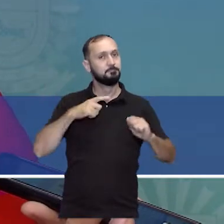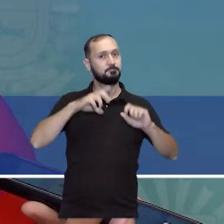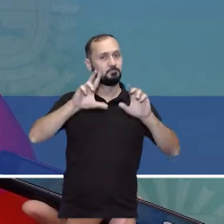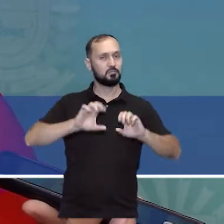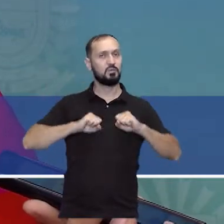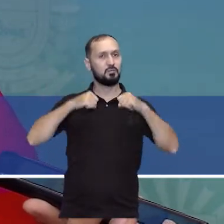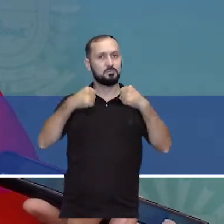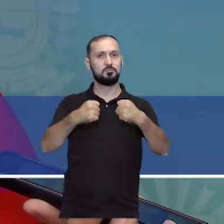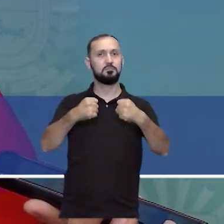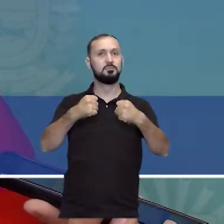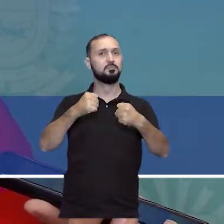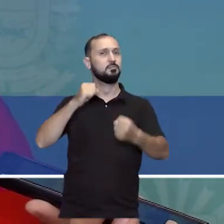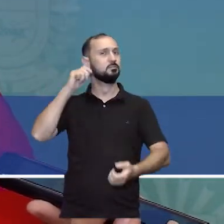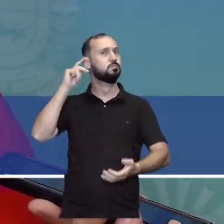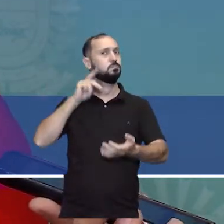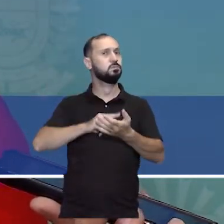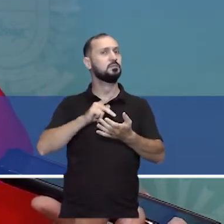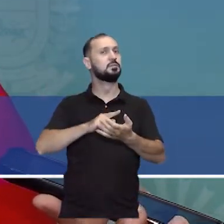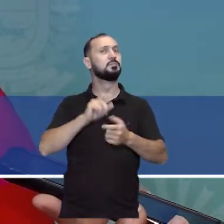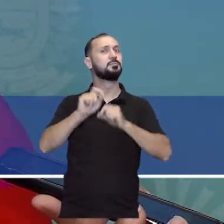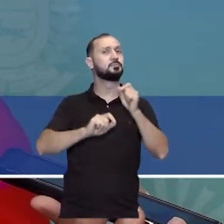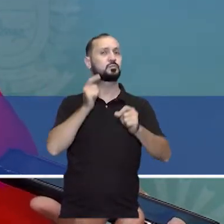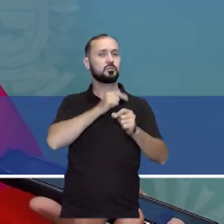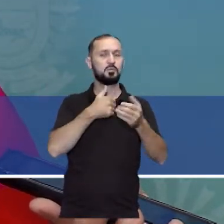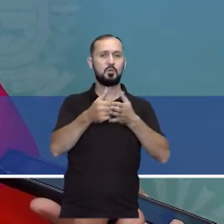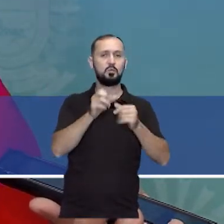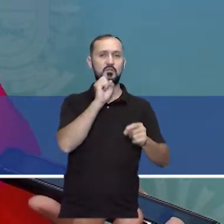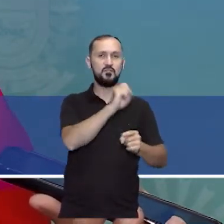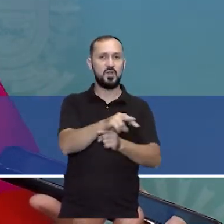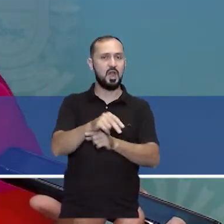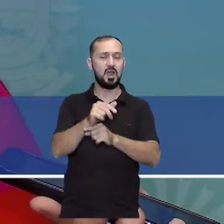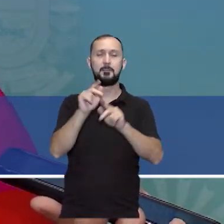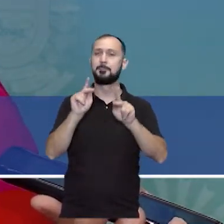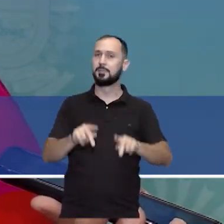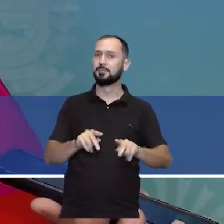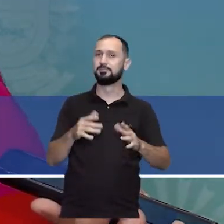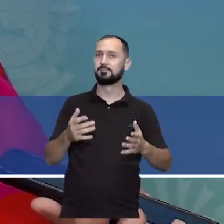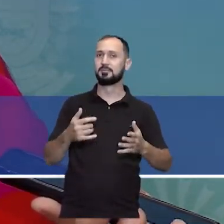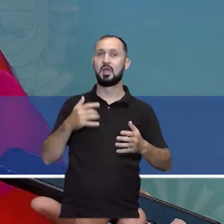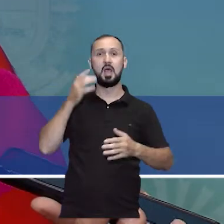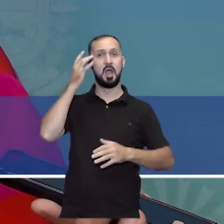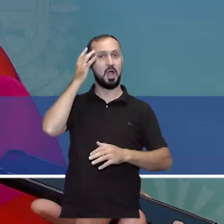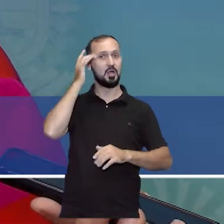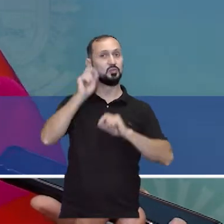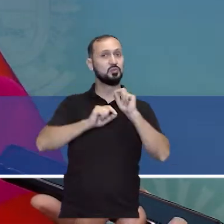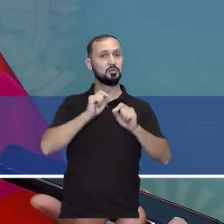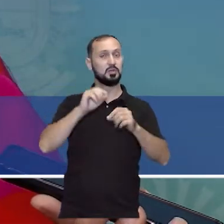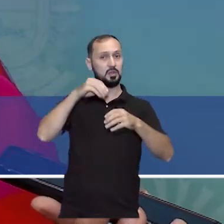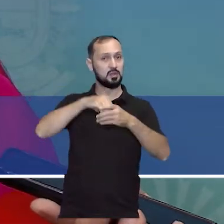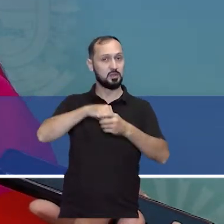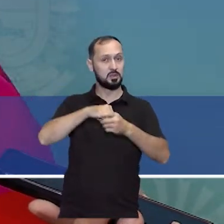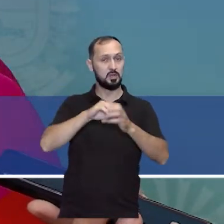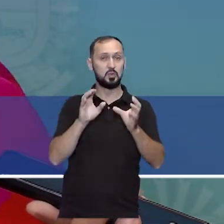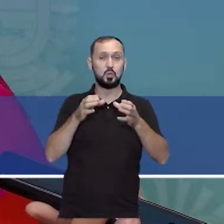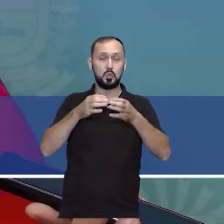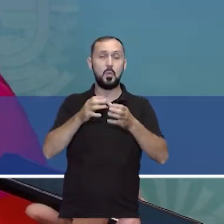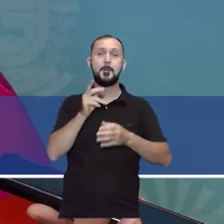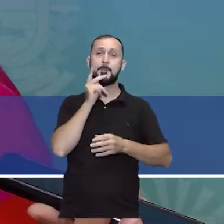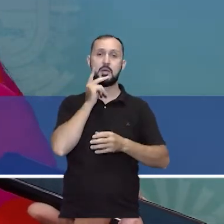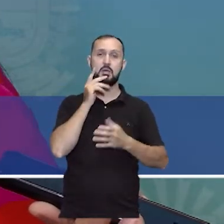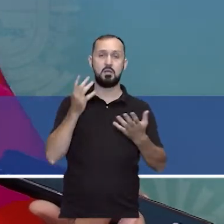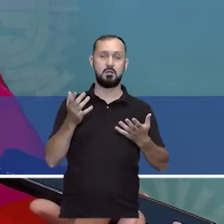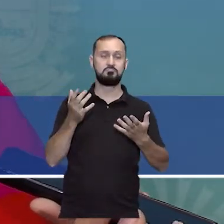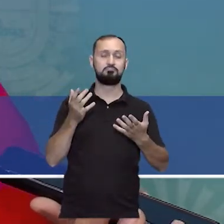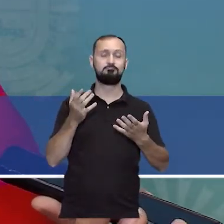tem a capacidade, tem a força, né, de fato, de poder exercer qualquer função. E acredito que também, dentro dos